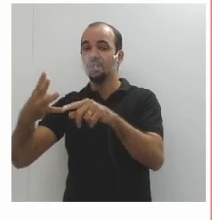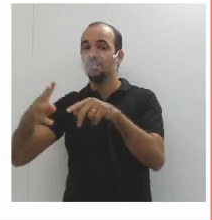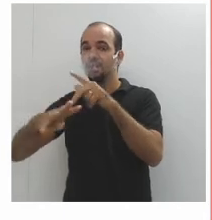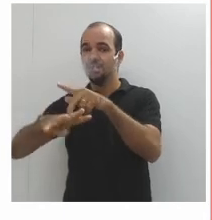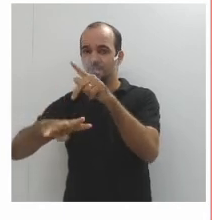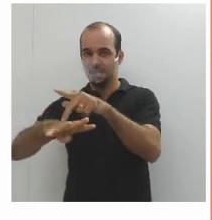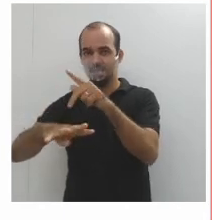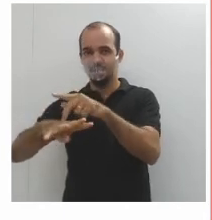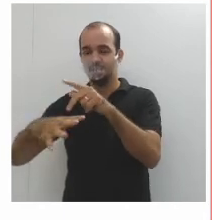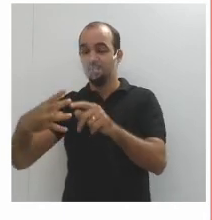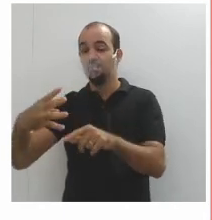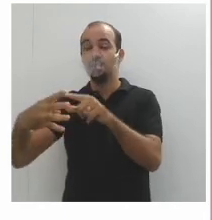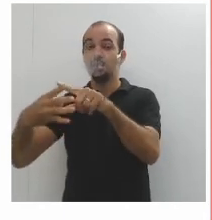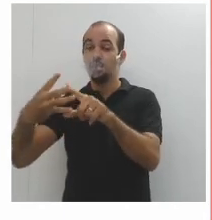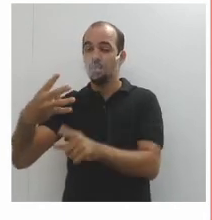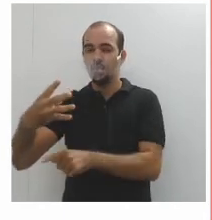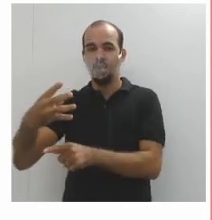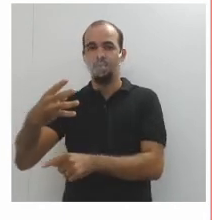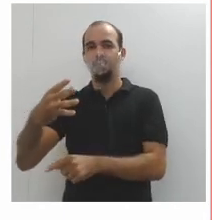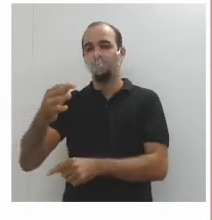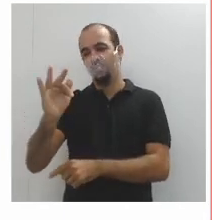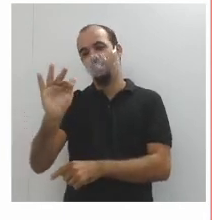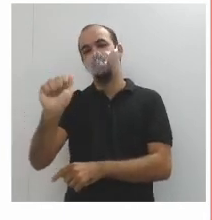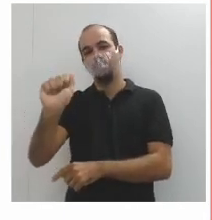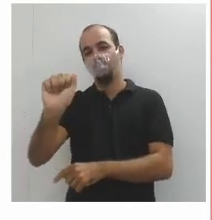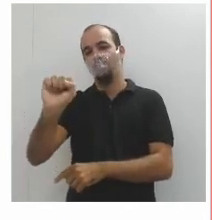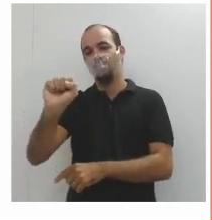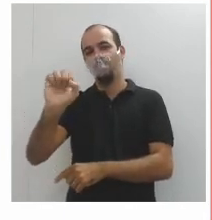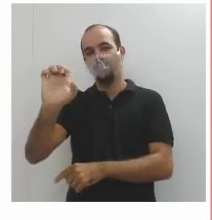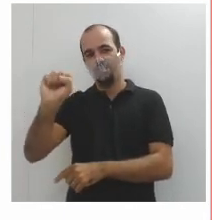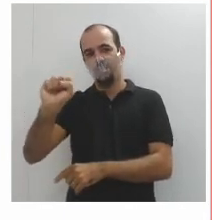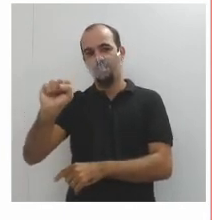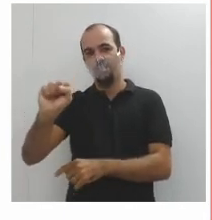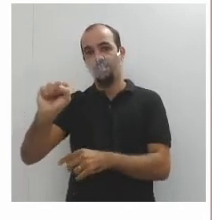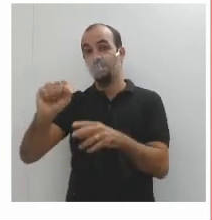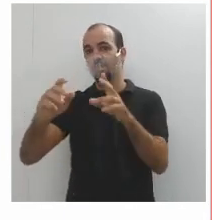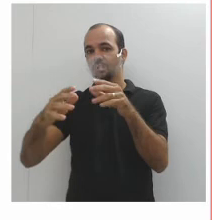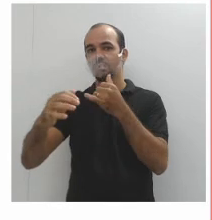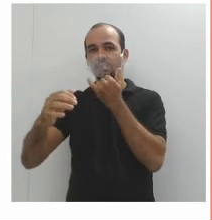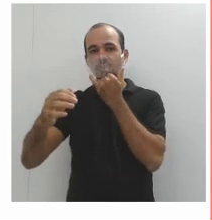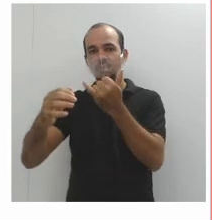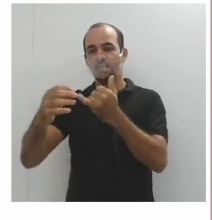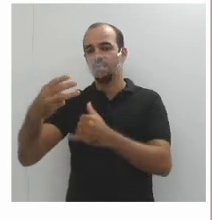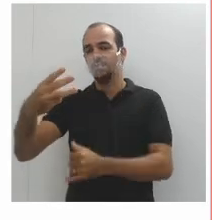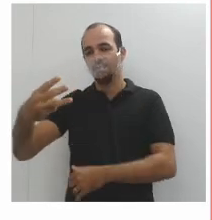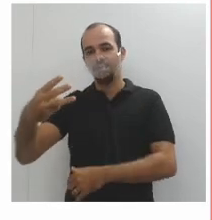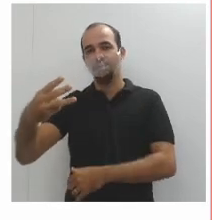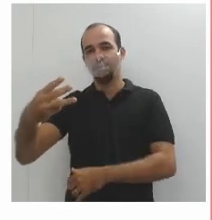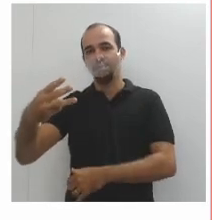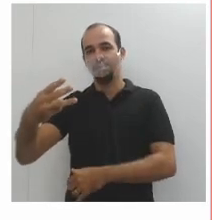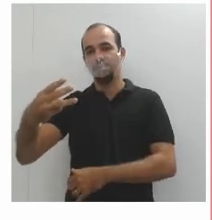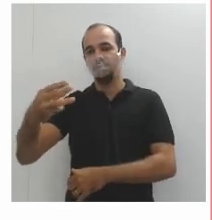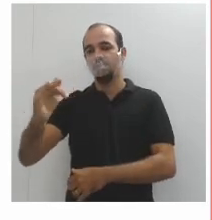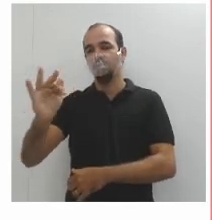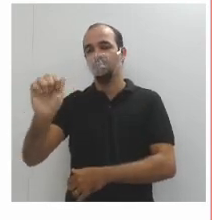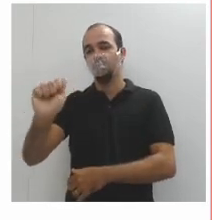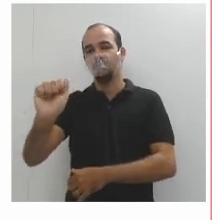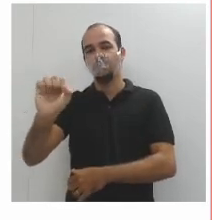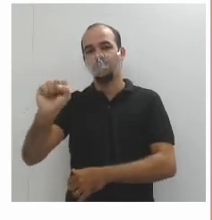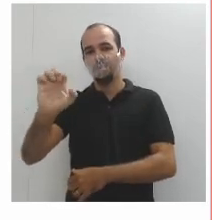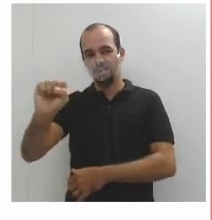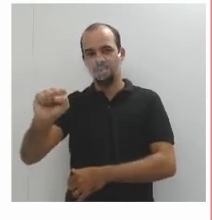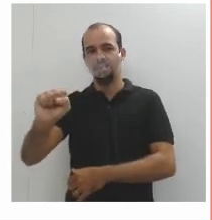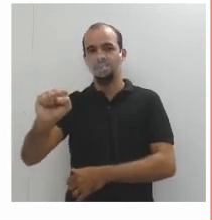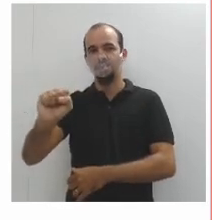a preta e a acinzentada. Ou seja, temos 3 fases aí. Ou seja, 3 mais